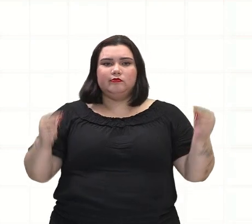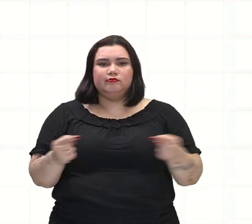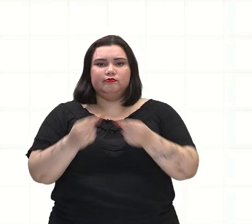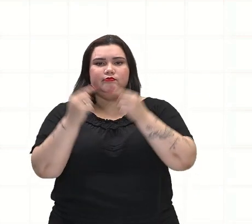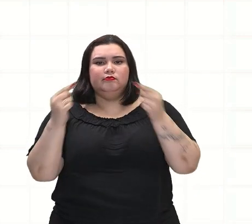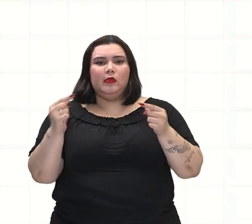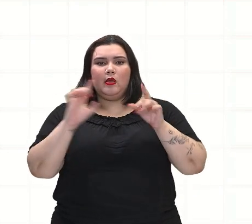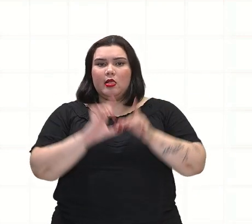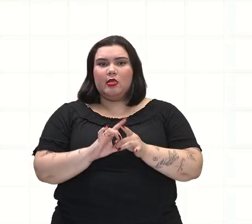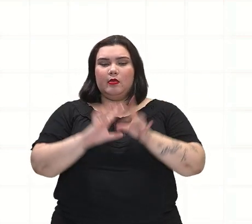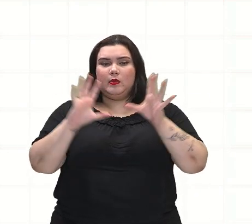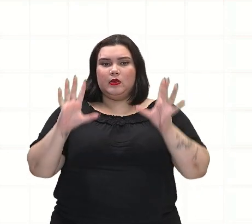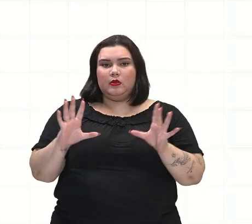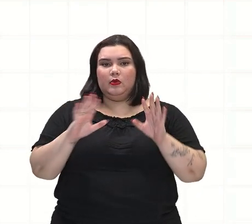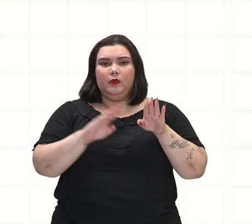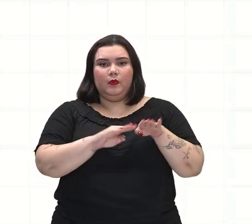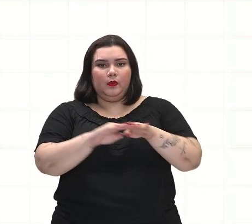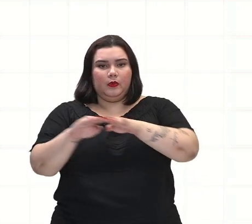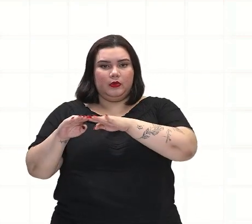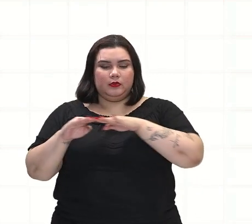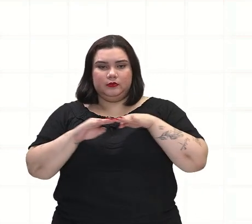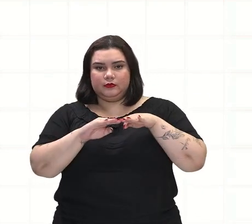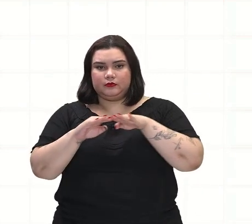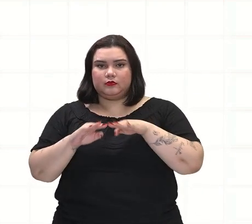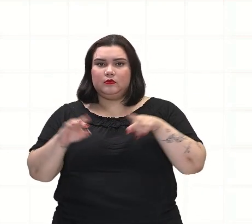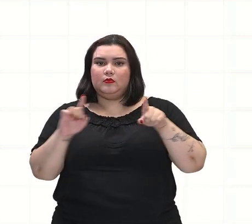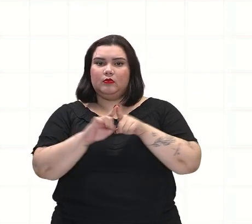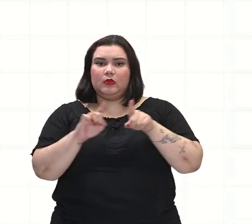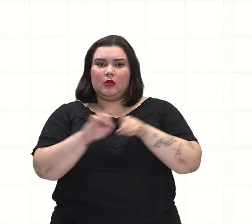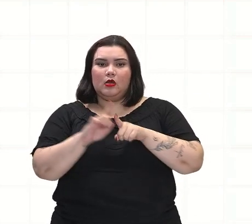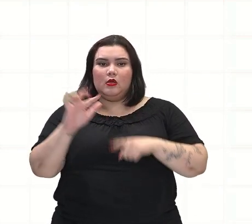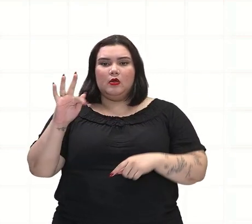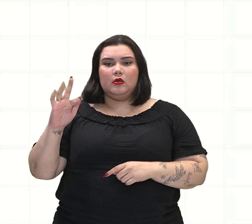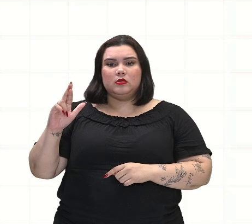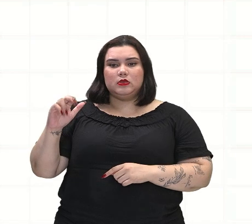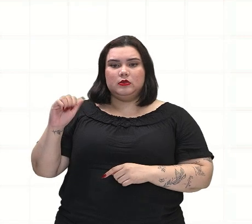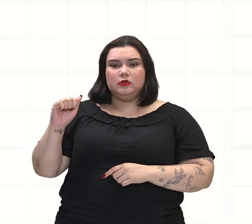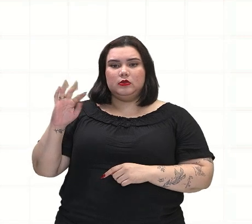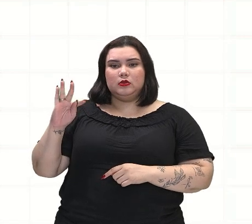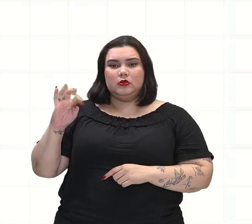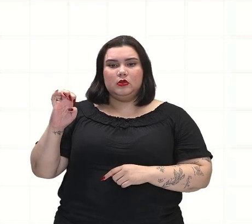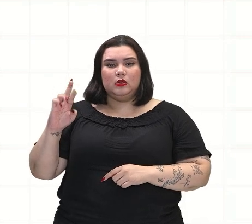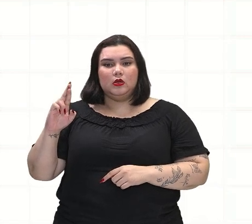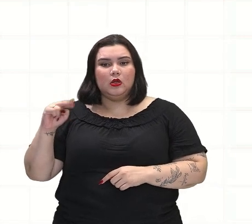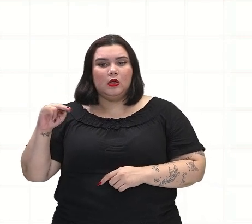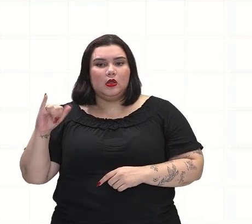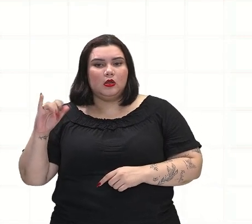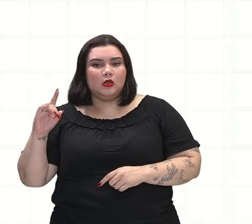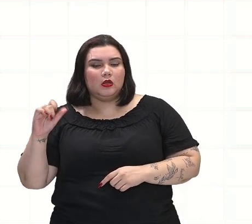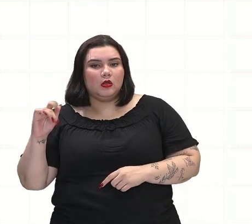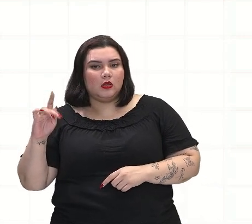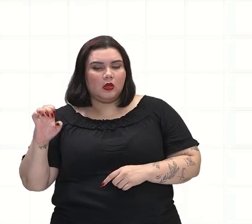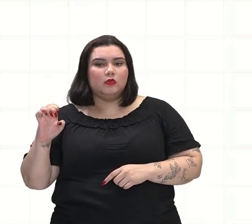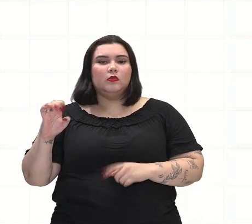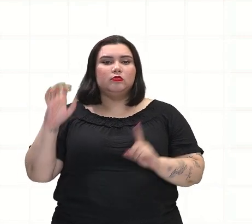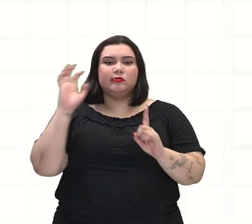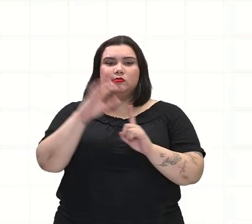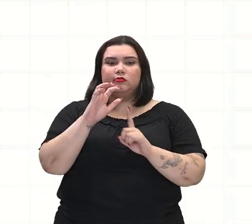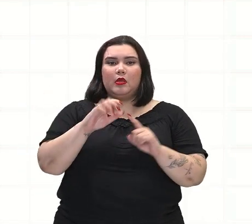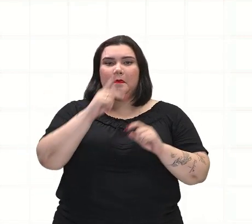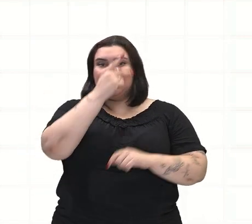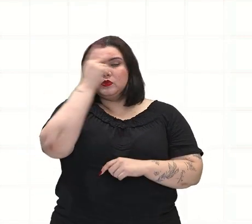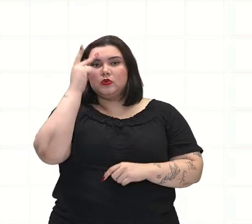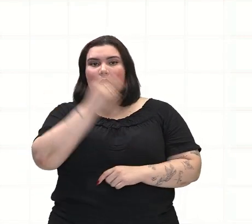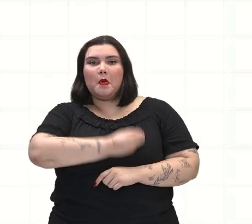liberdade, igualdade e fraternidade influenciaram os habitantes de São